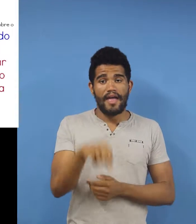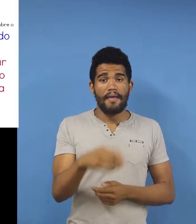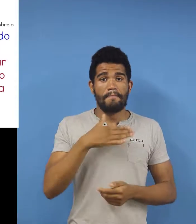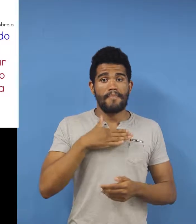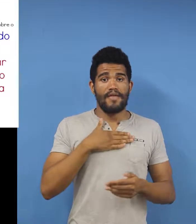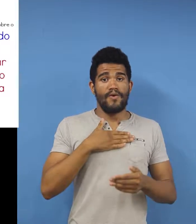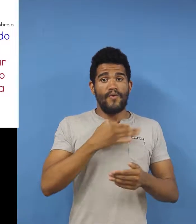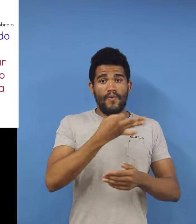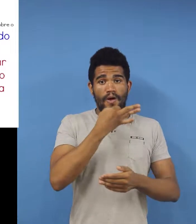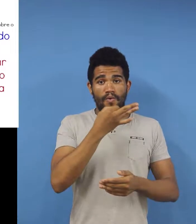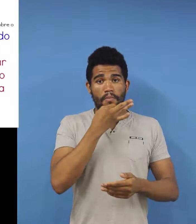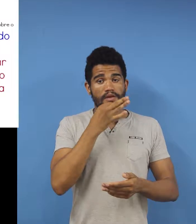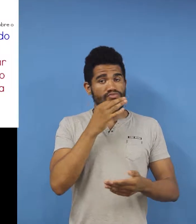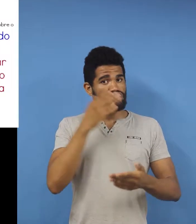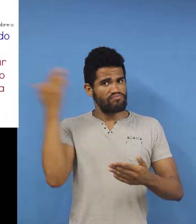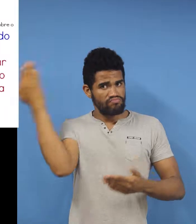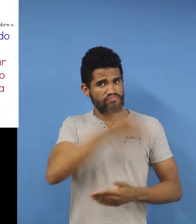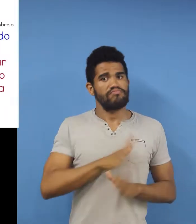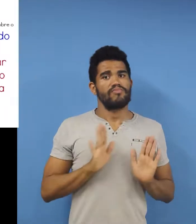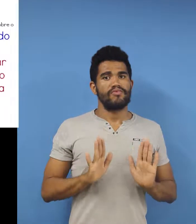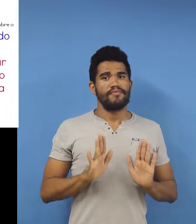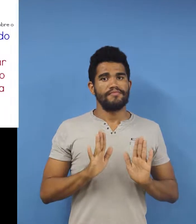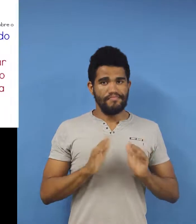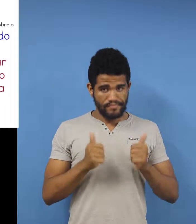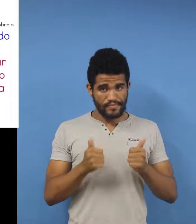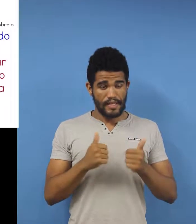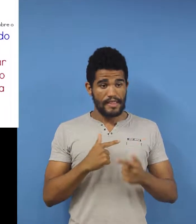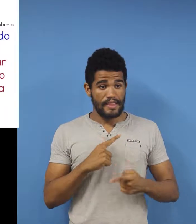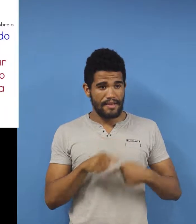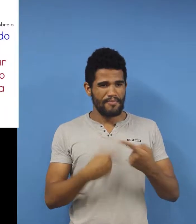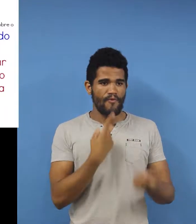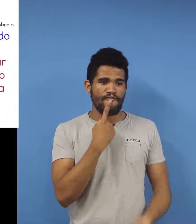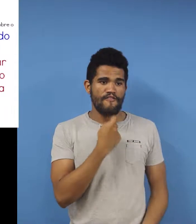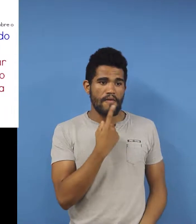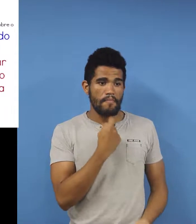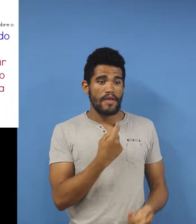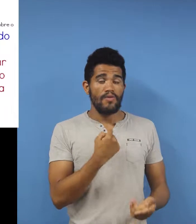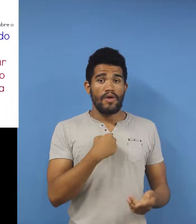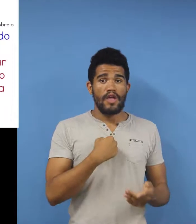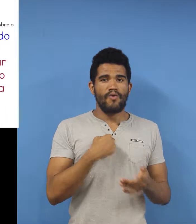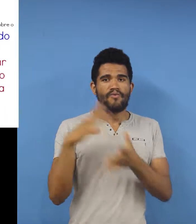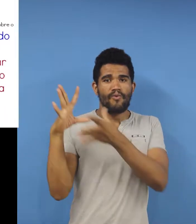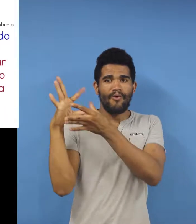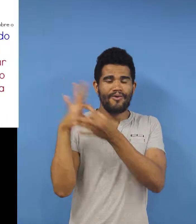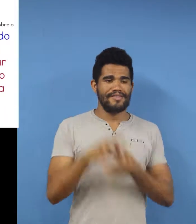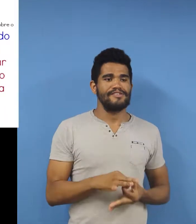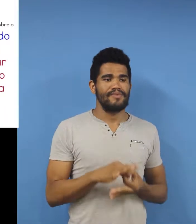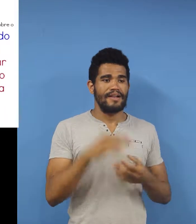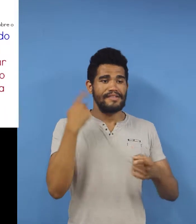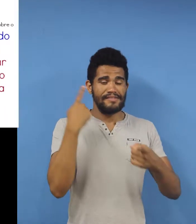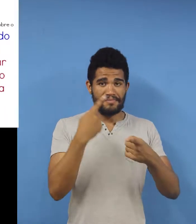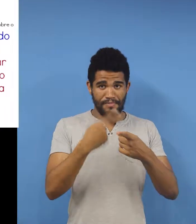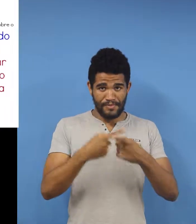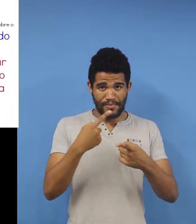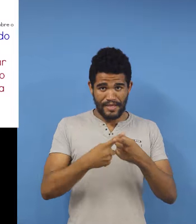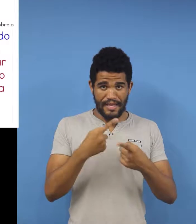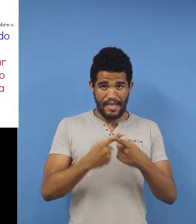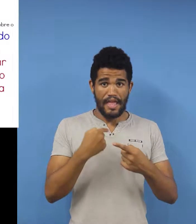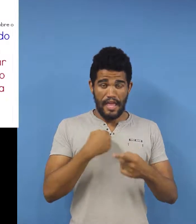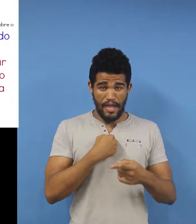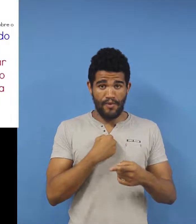se enxerga como cidadão. Esse é o meu argumento concreto, tá? Na sequência, eu vou te mostrar